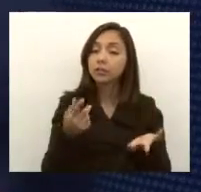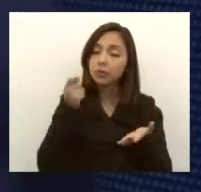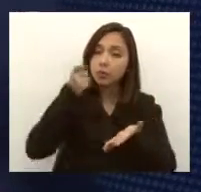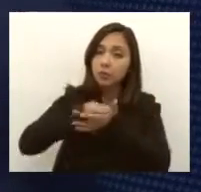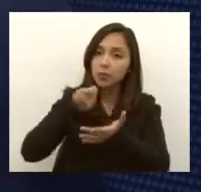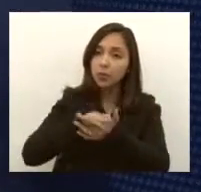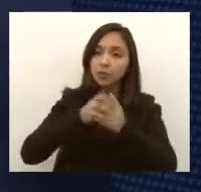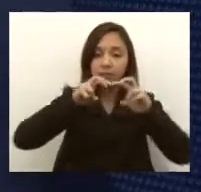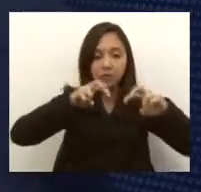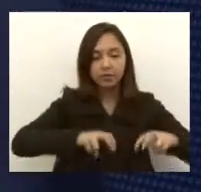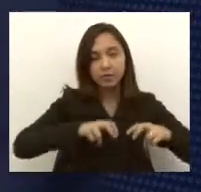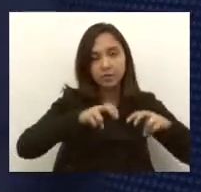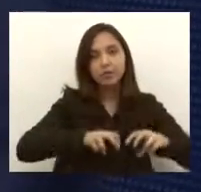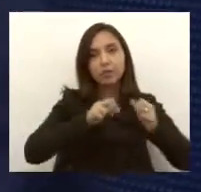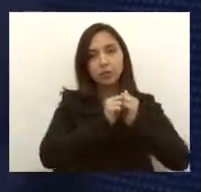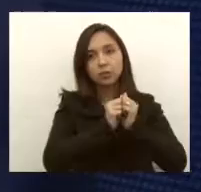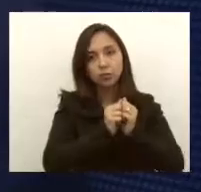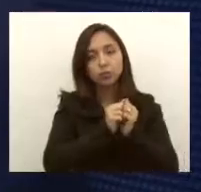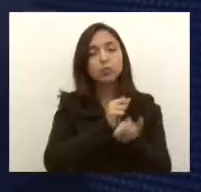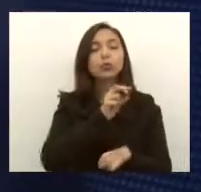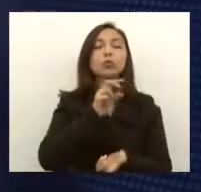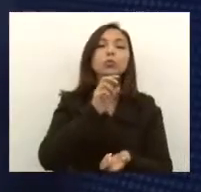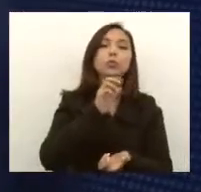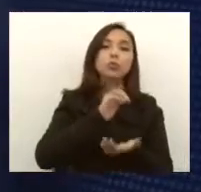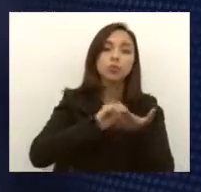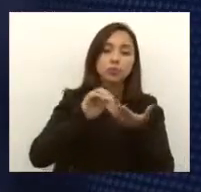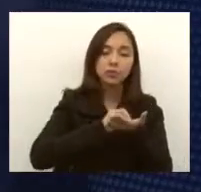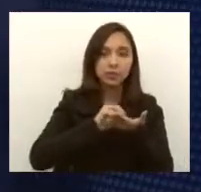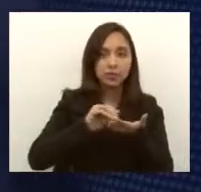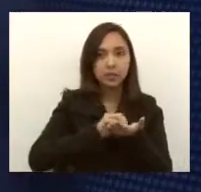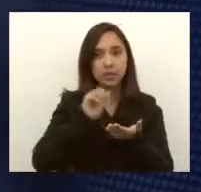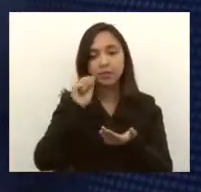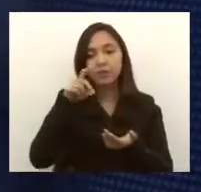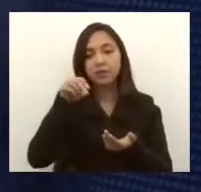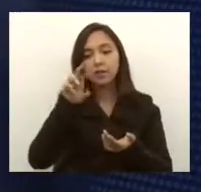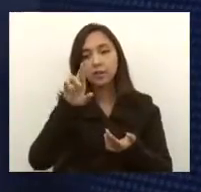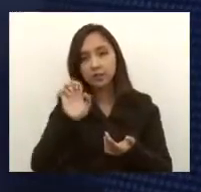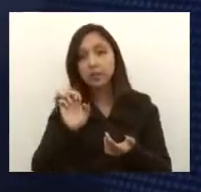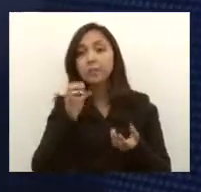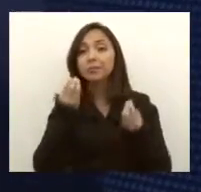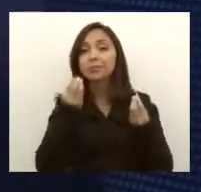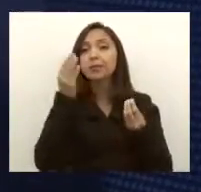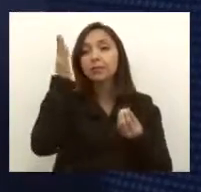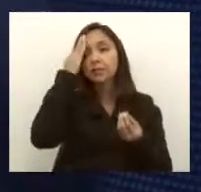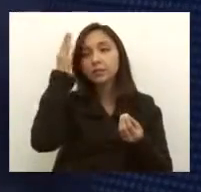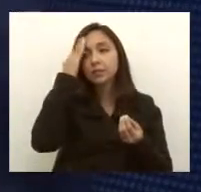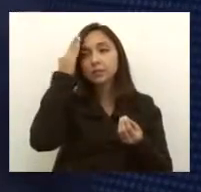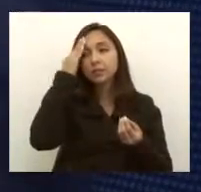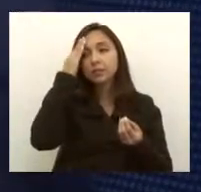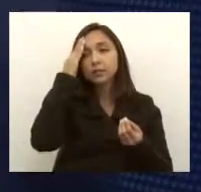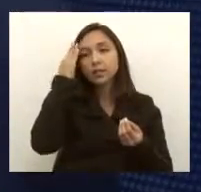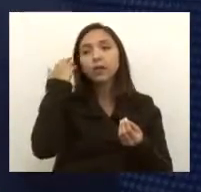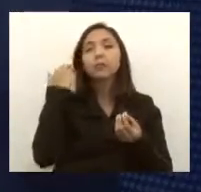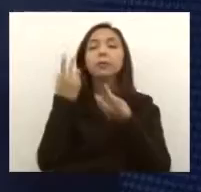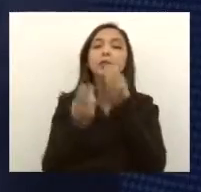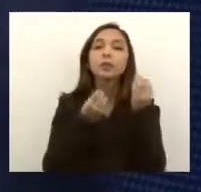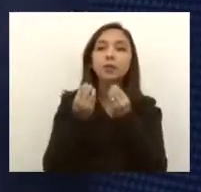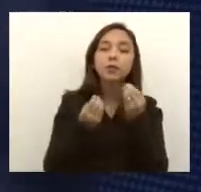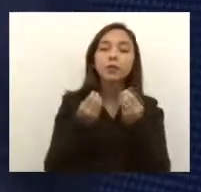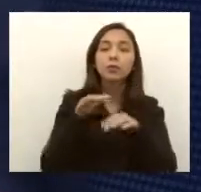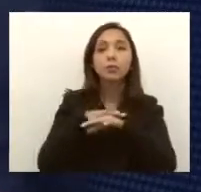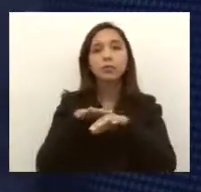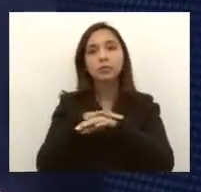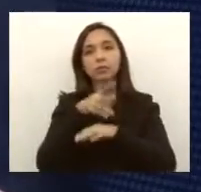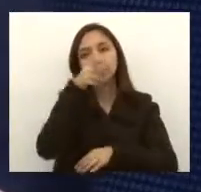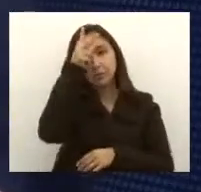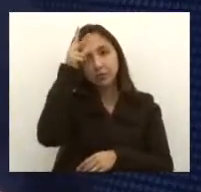quero sentar com o secretário André, que é um homem muito inteligente, para saber de que forma, e já conversei com o prefeito Almeida,